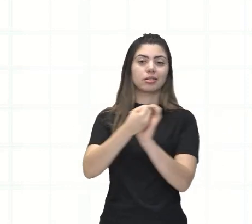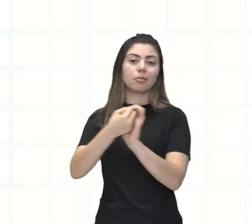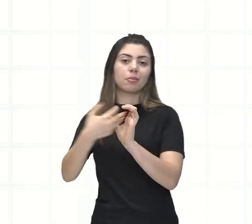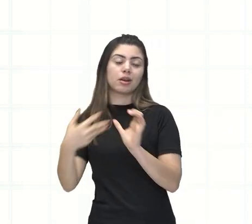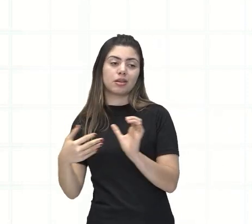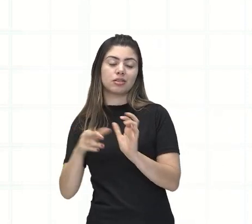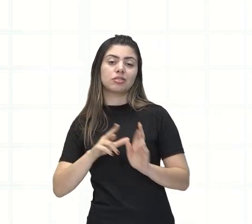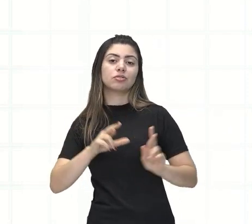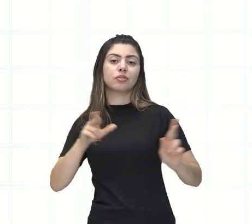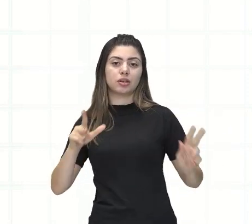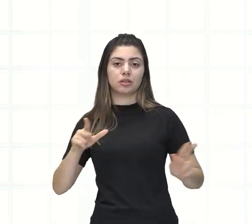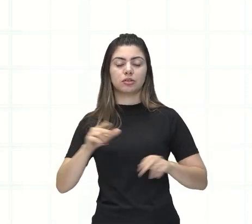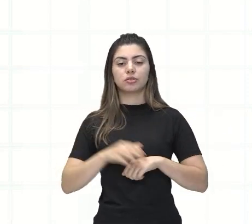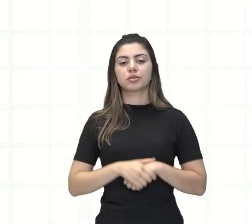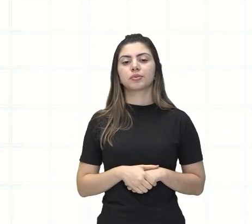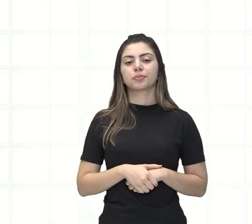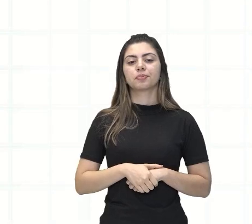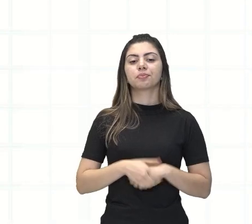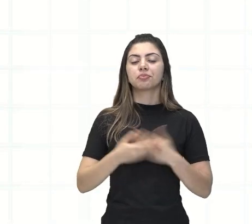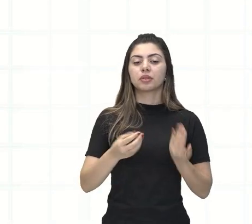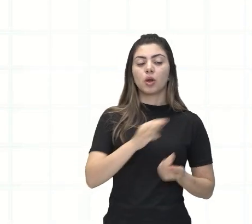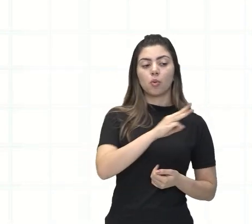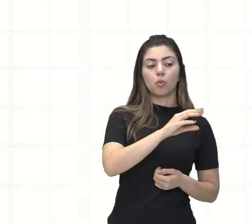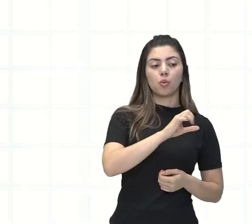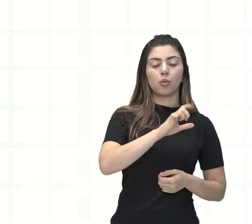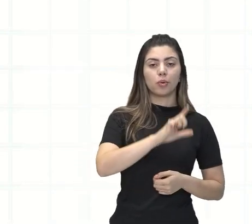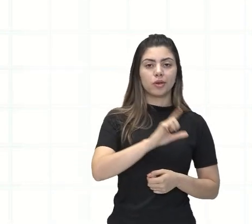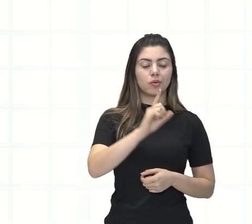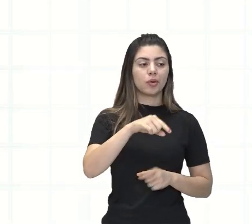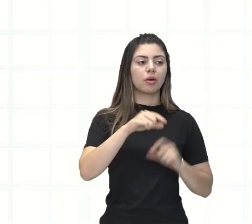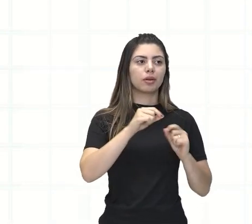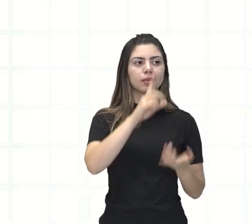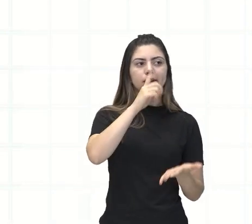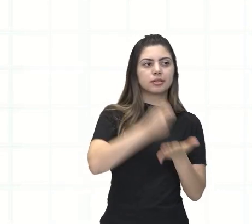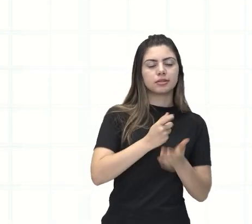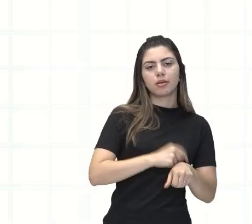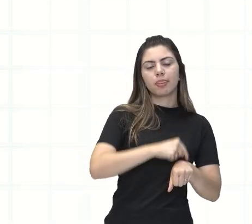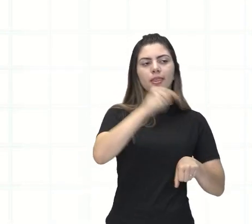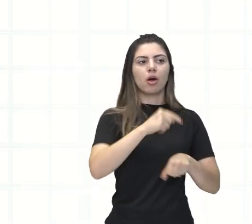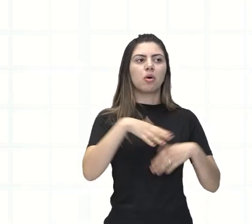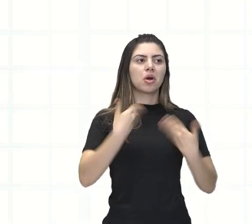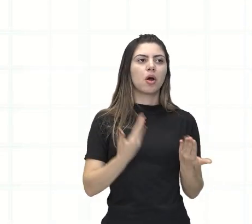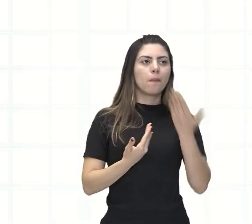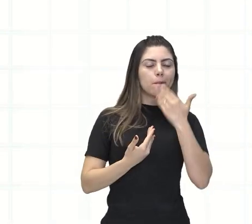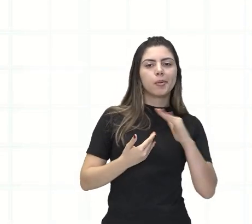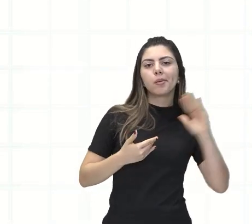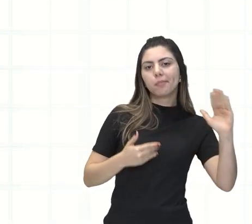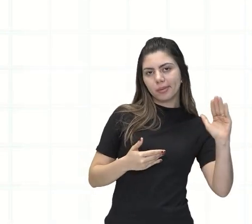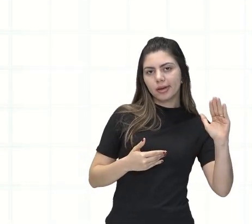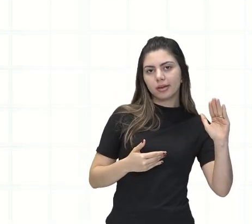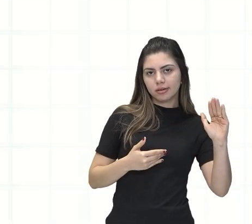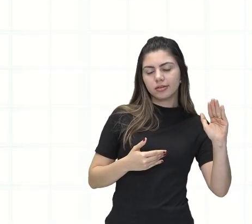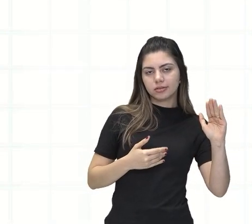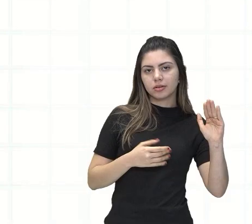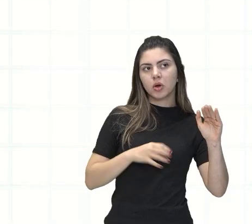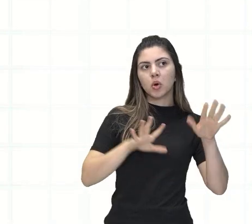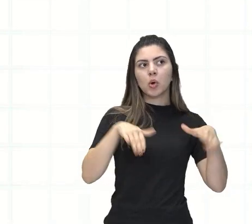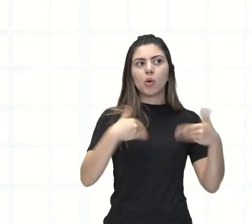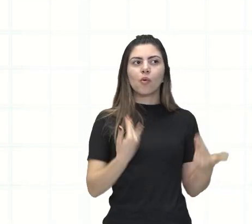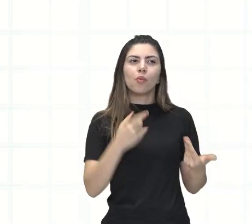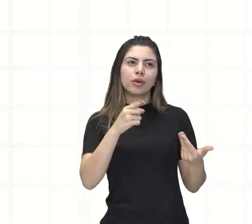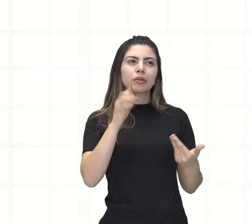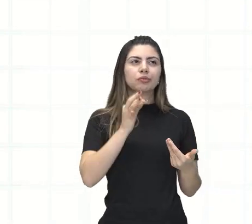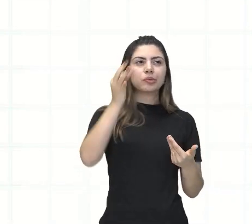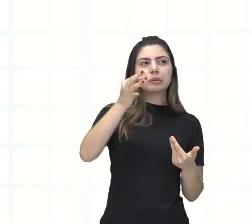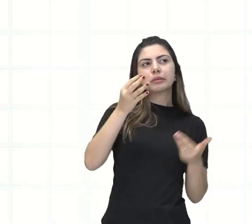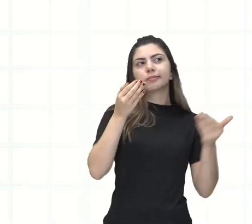para resumir, o will eu uso para decisões espontâneas, para promessas, para deduções sem